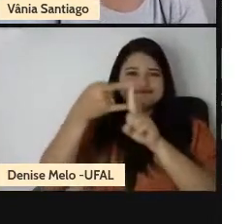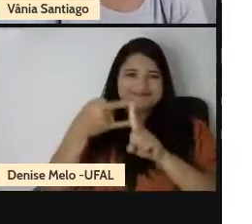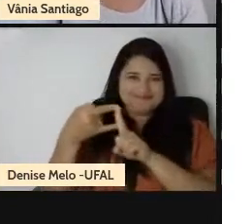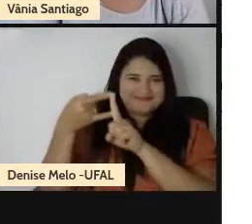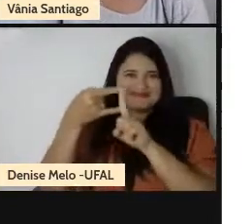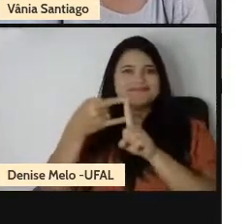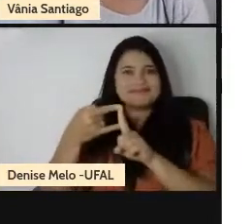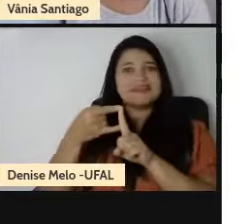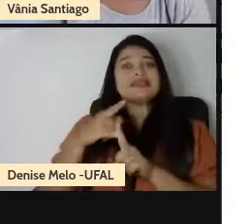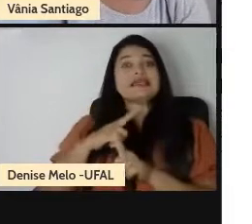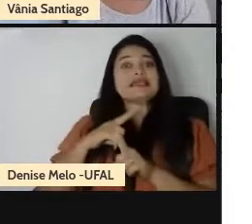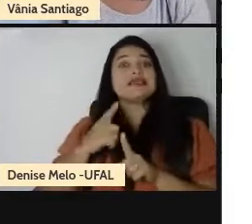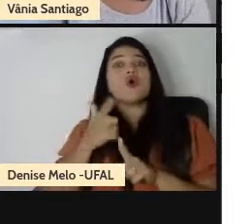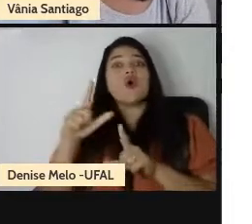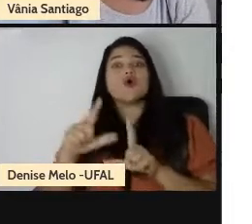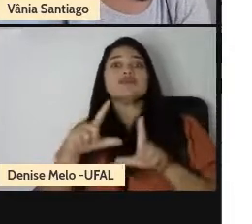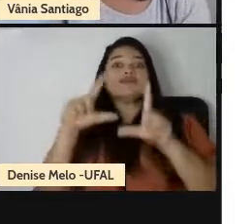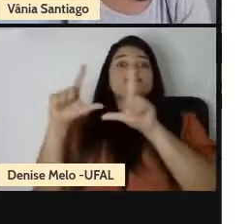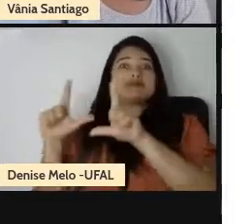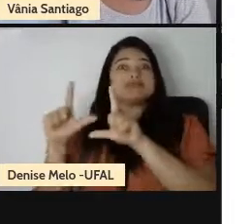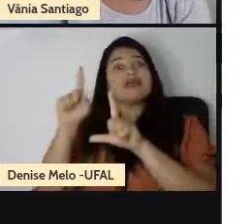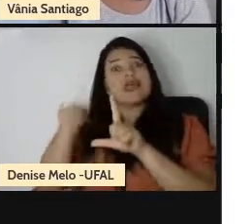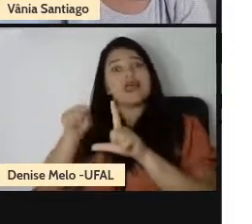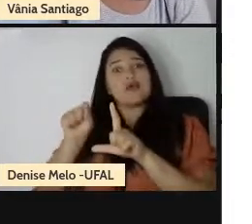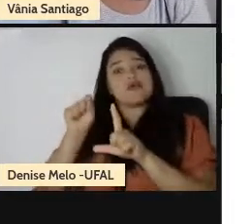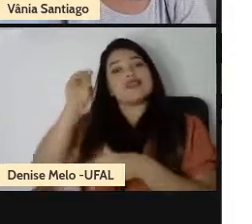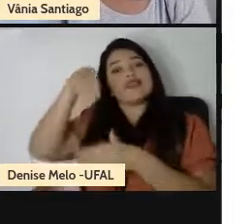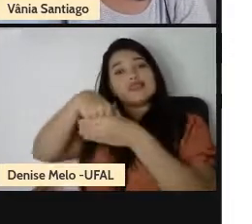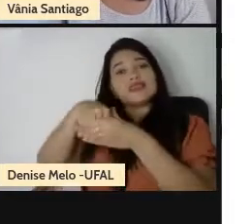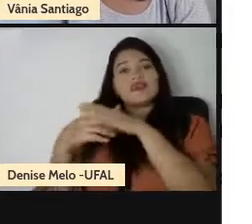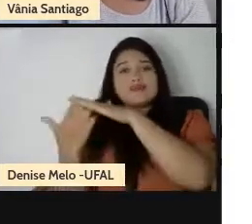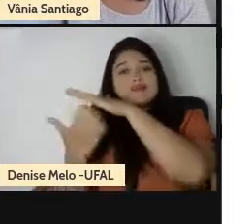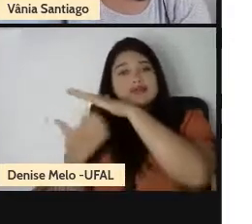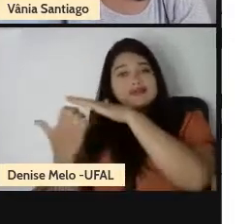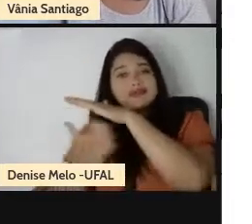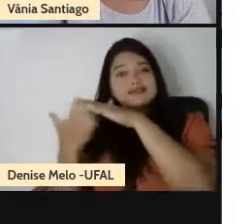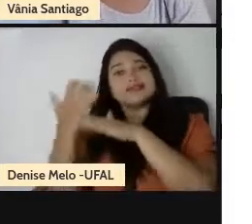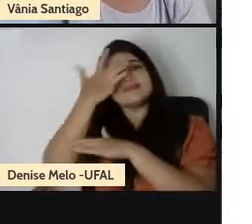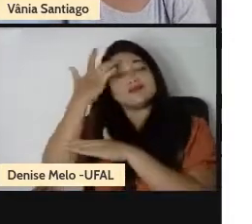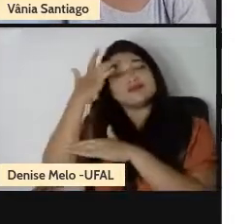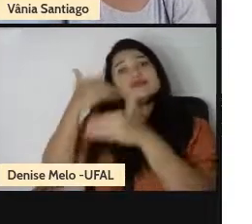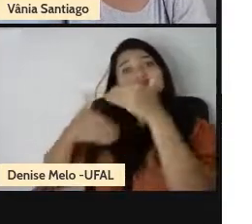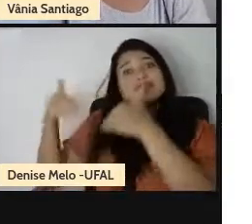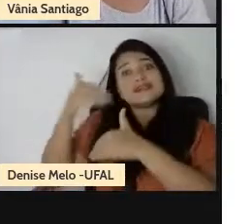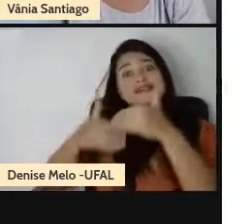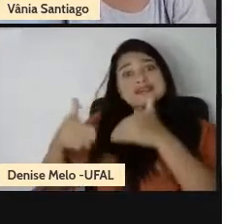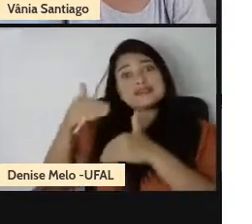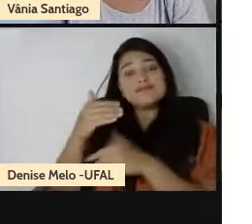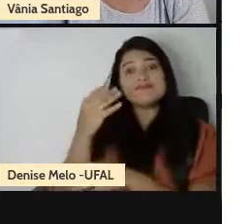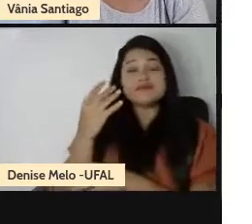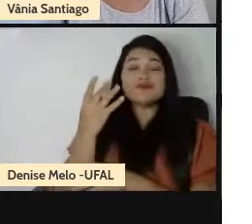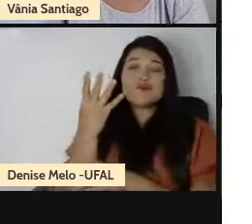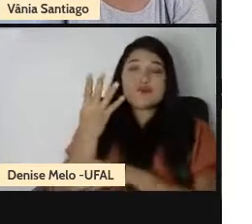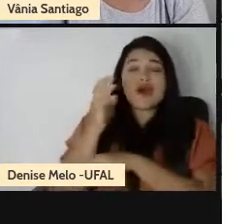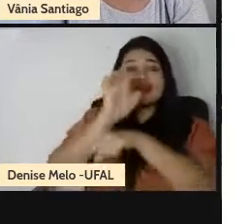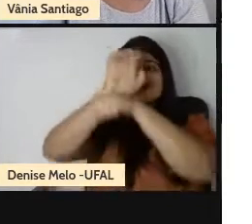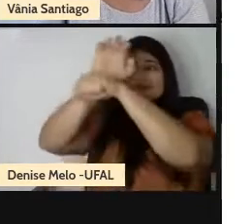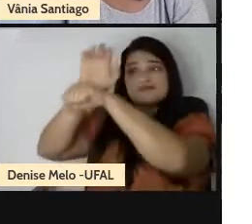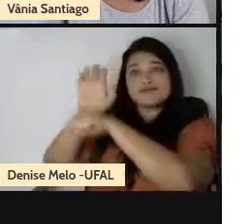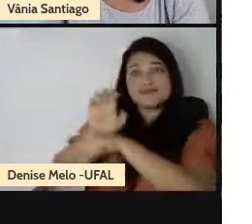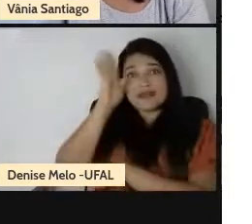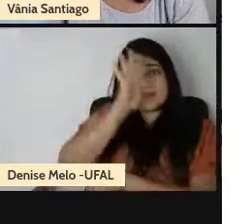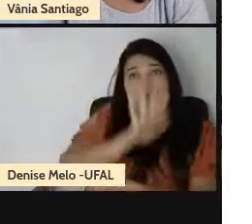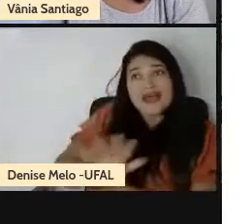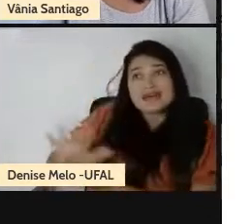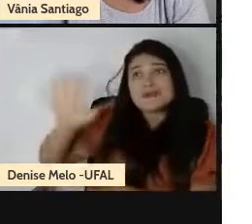uma interpretação empresarial com pessoas participando de 4 estados diferentes do Brasil.